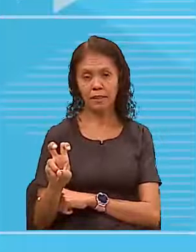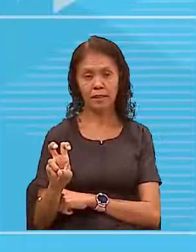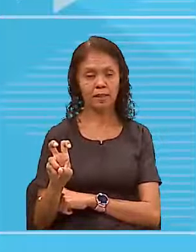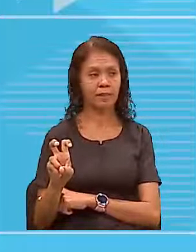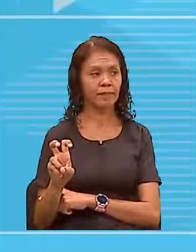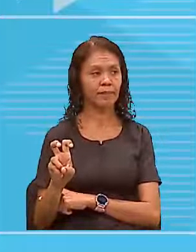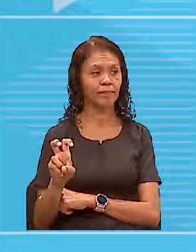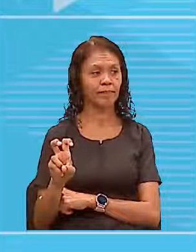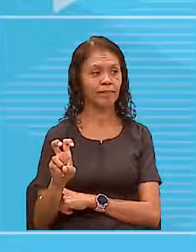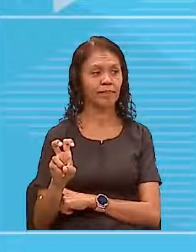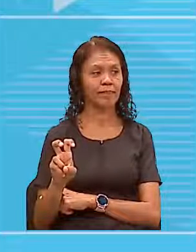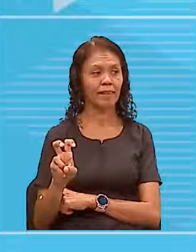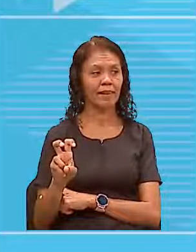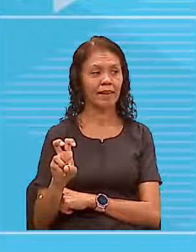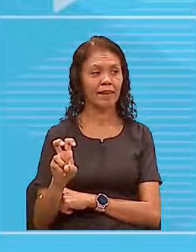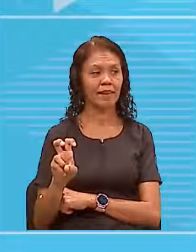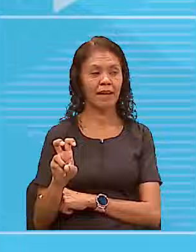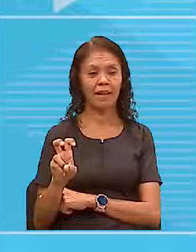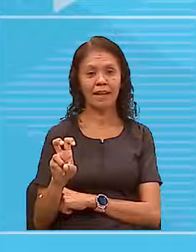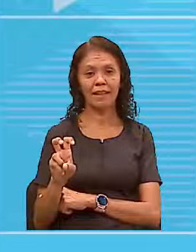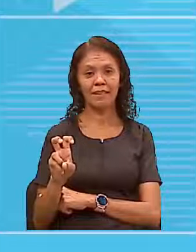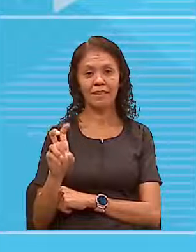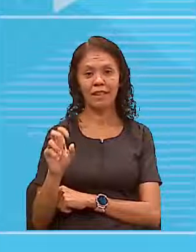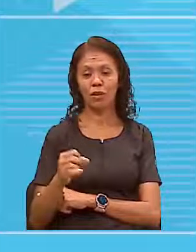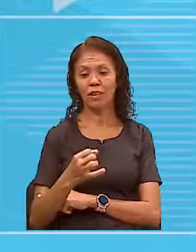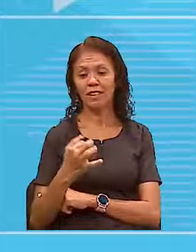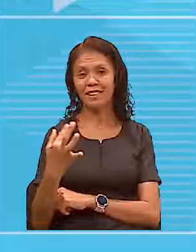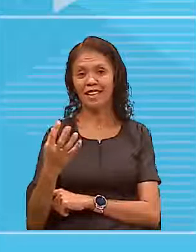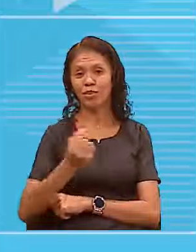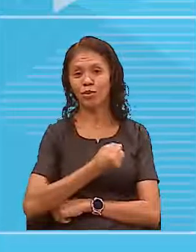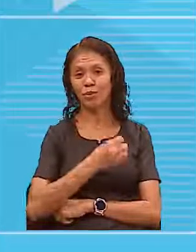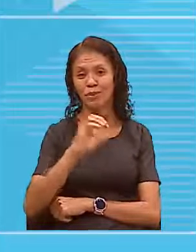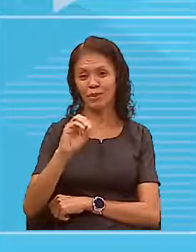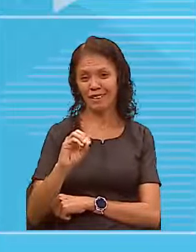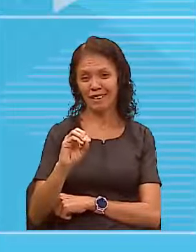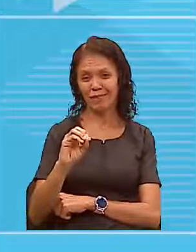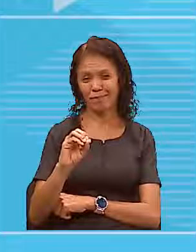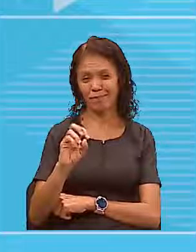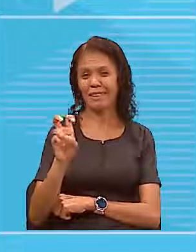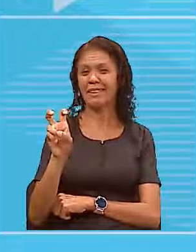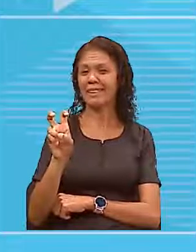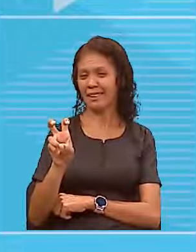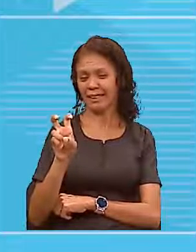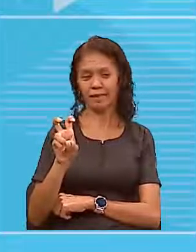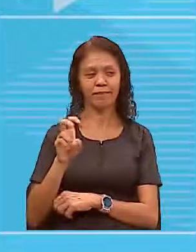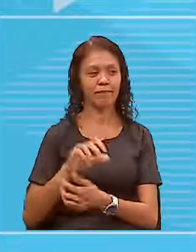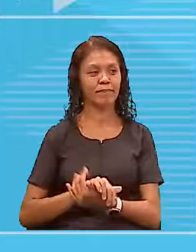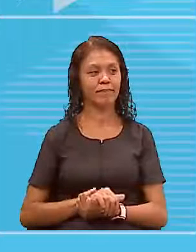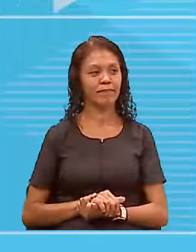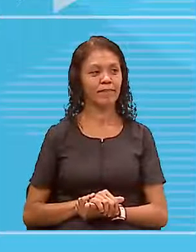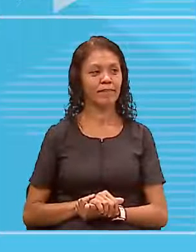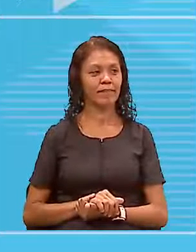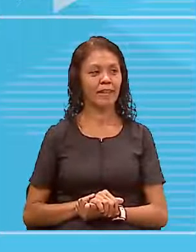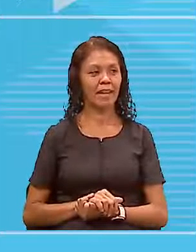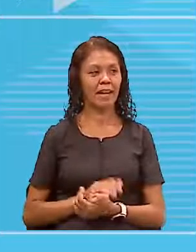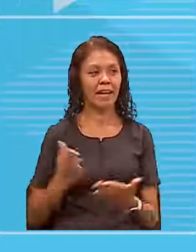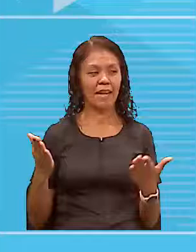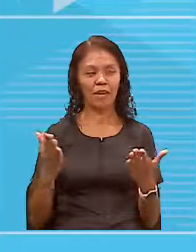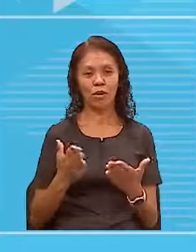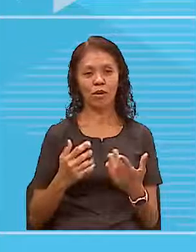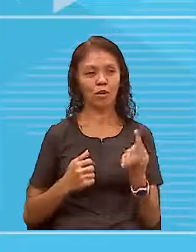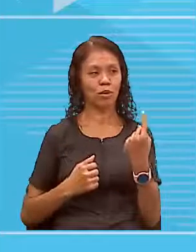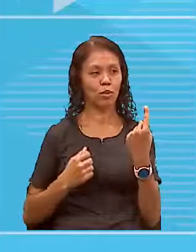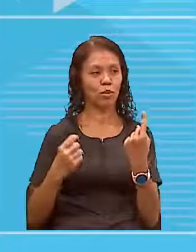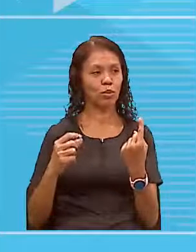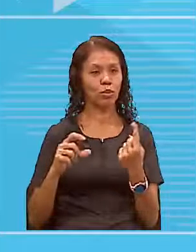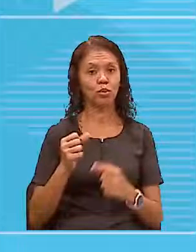Então nós temos cinco zeros. Qual a frequência do número 1? Um,